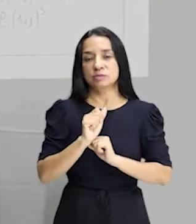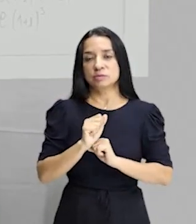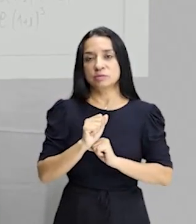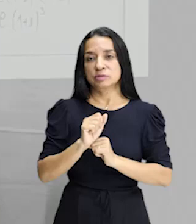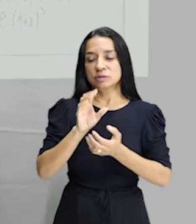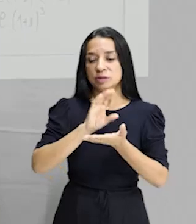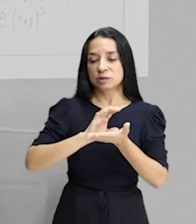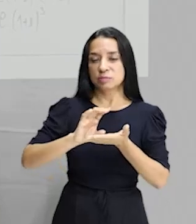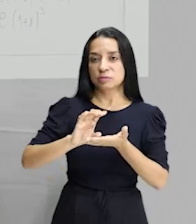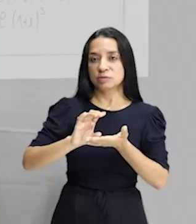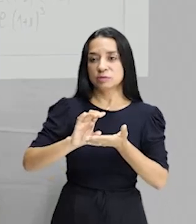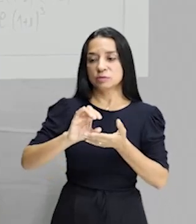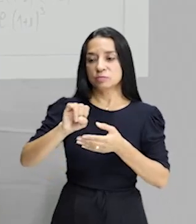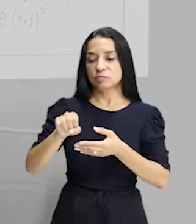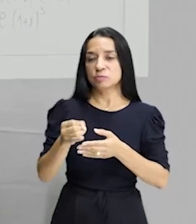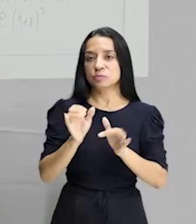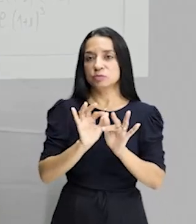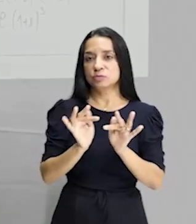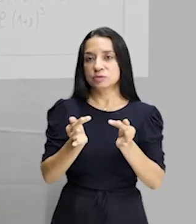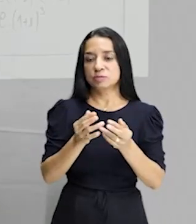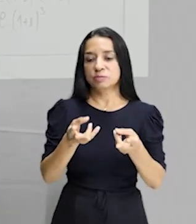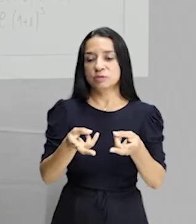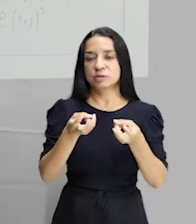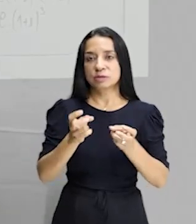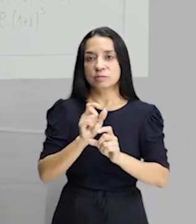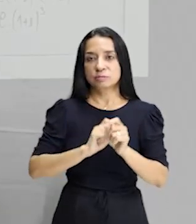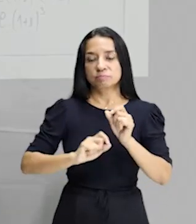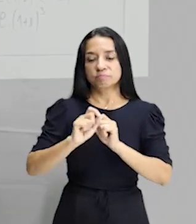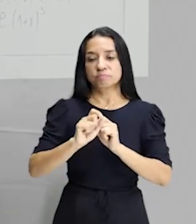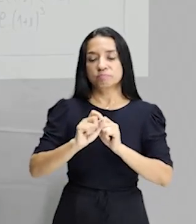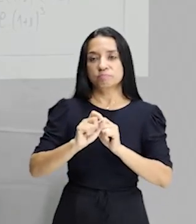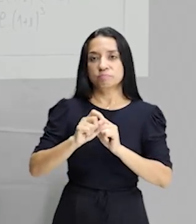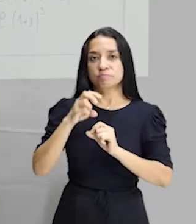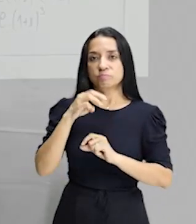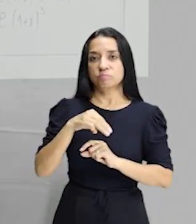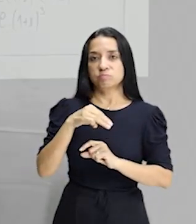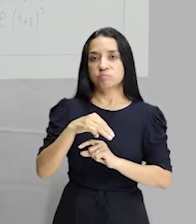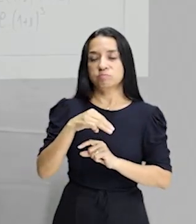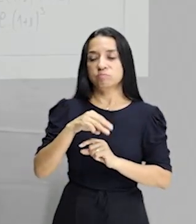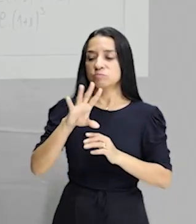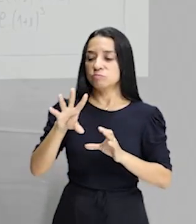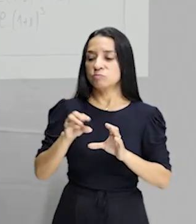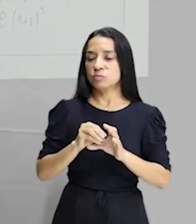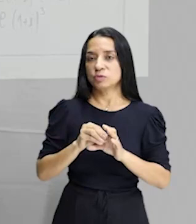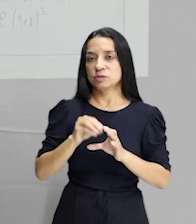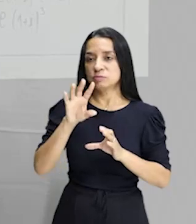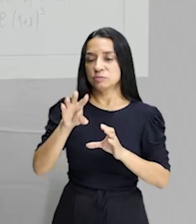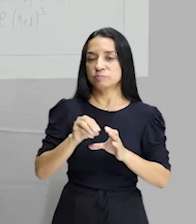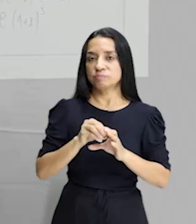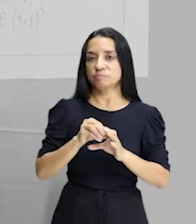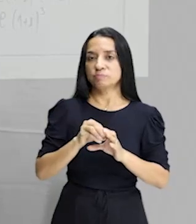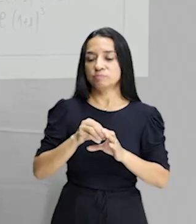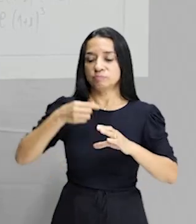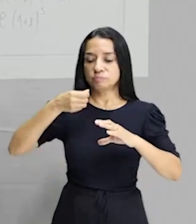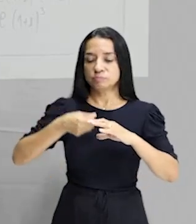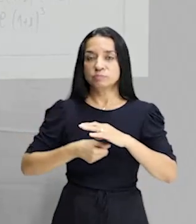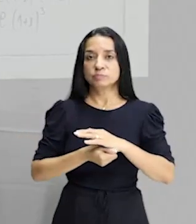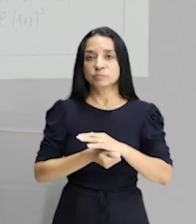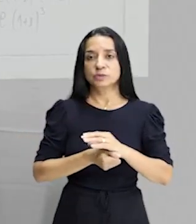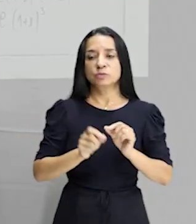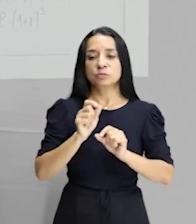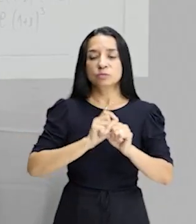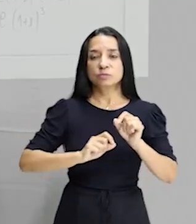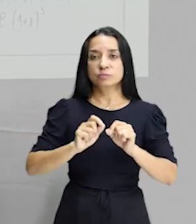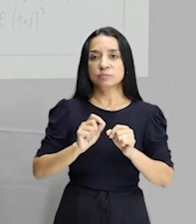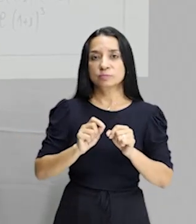capitalização juros simples a gente percebe que esse montante para você calcular o montante da aplicação que que